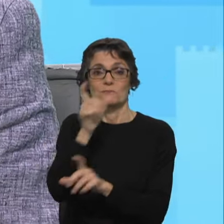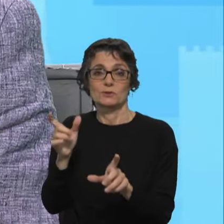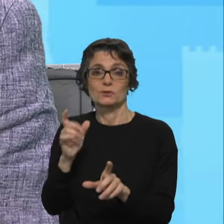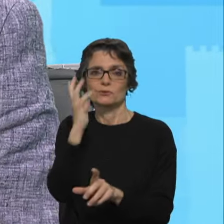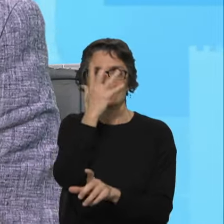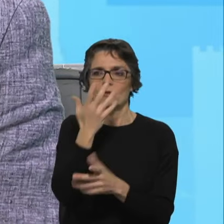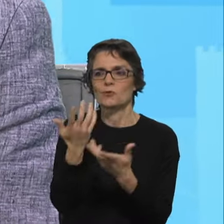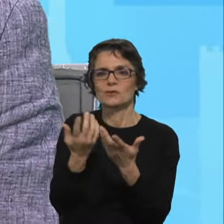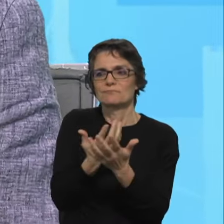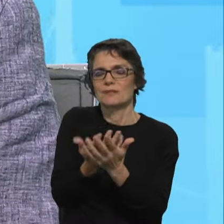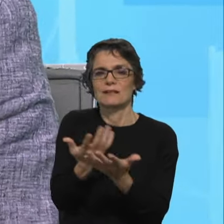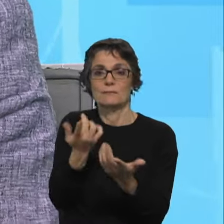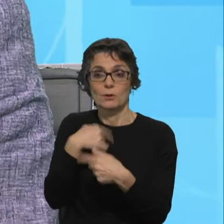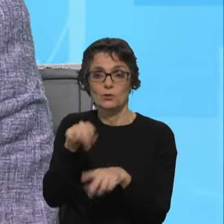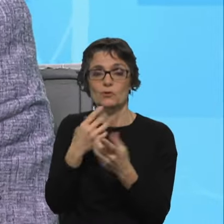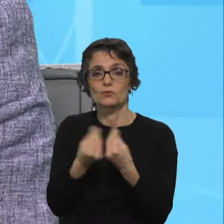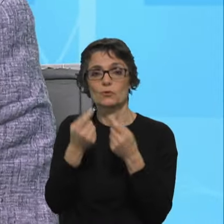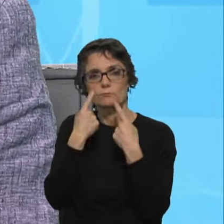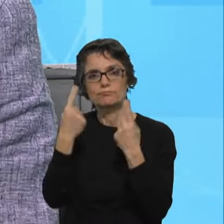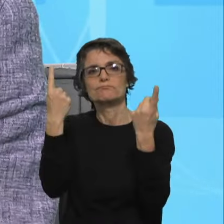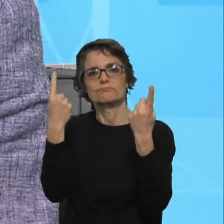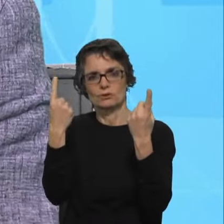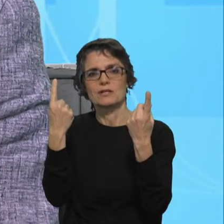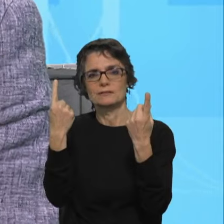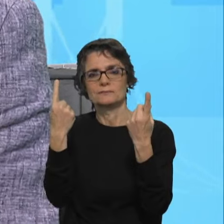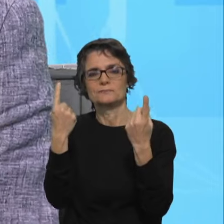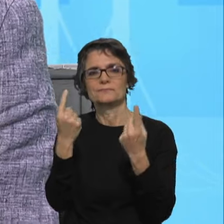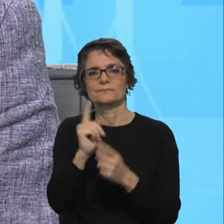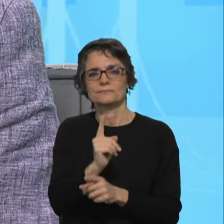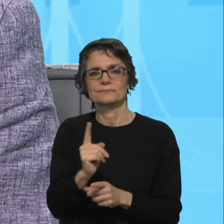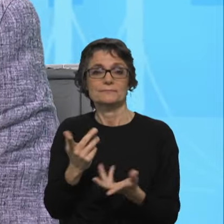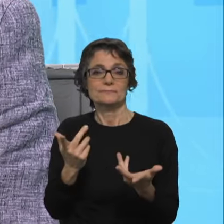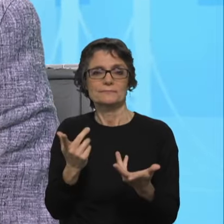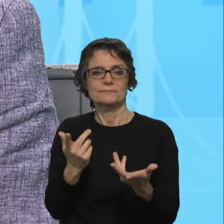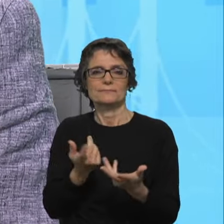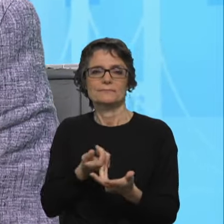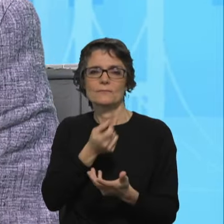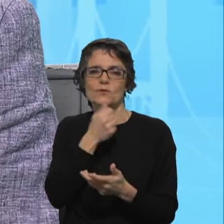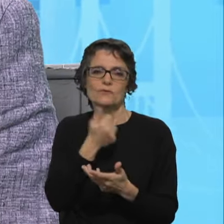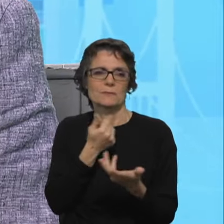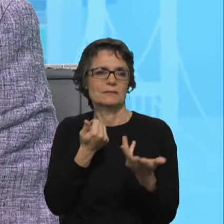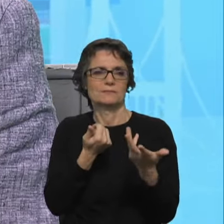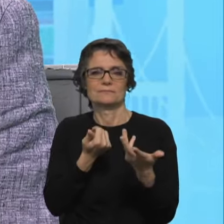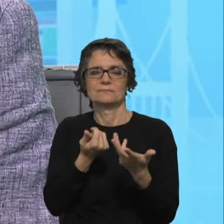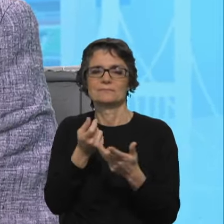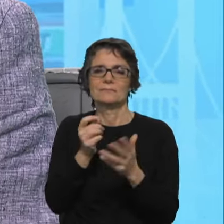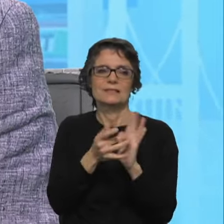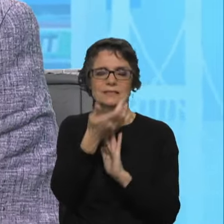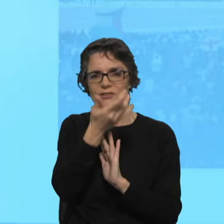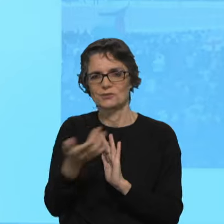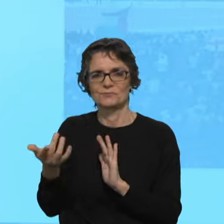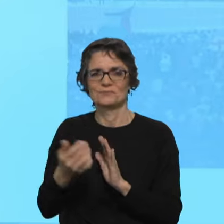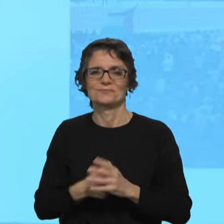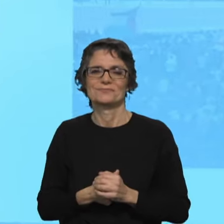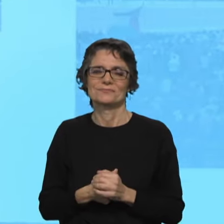podermos anunciar. Aliás, é essa a missão dos Passionistas, anunciar a paixão de Cristo aos homens de hoje. E tudo isto